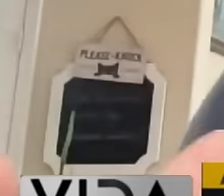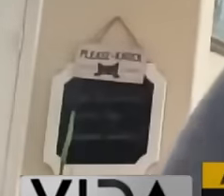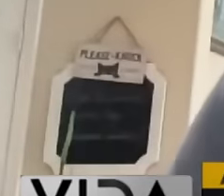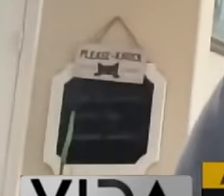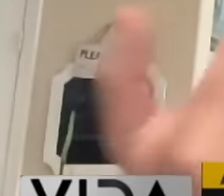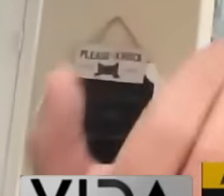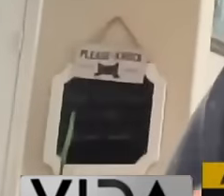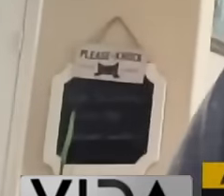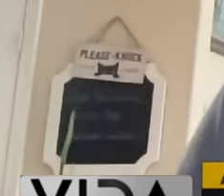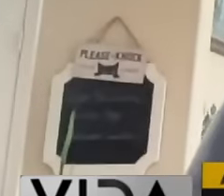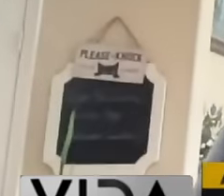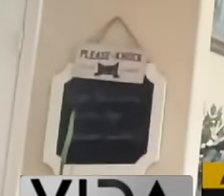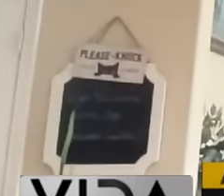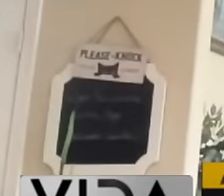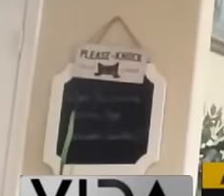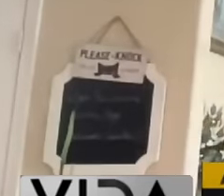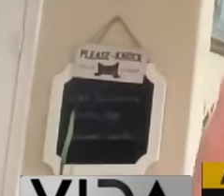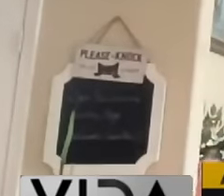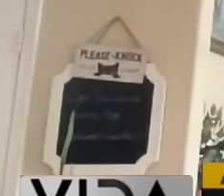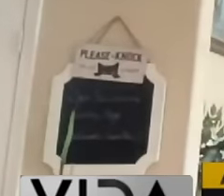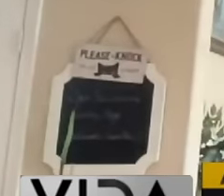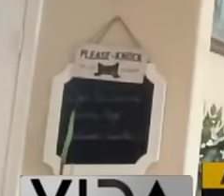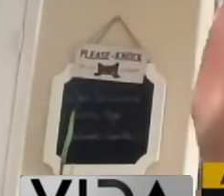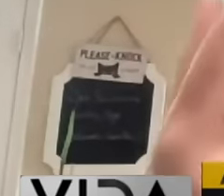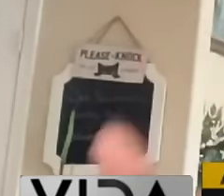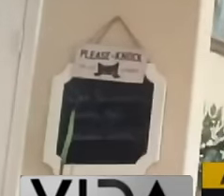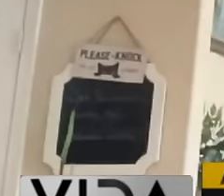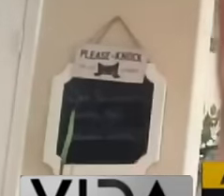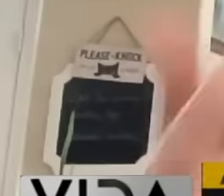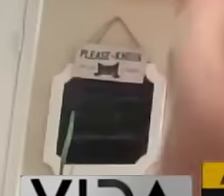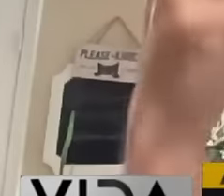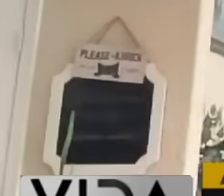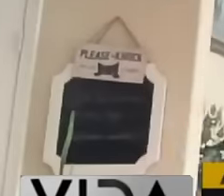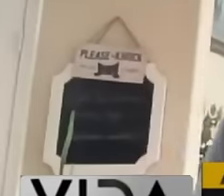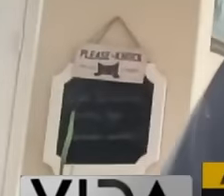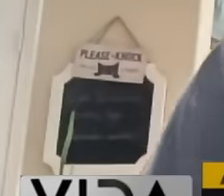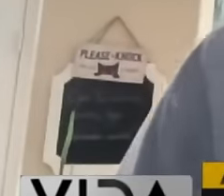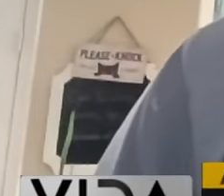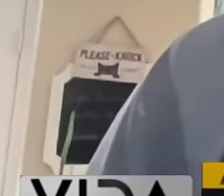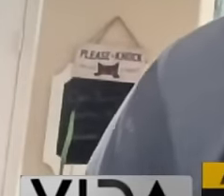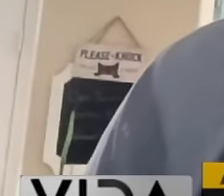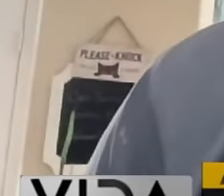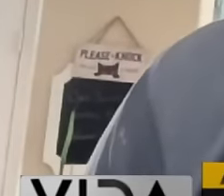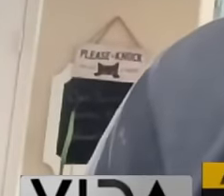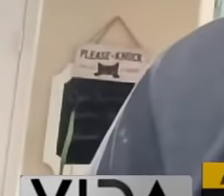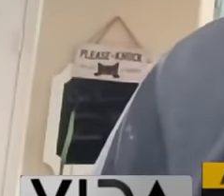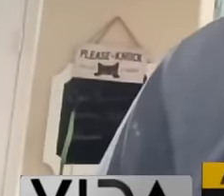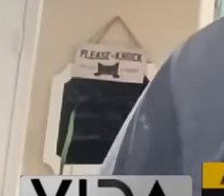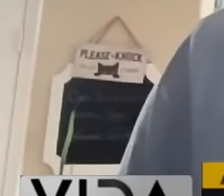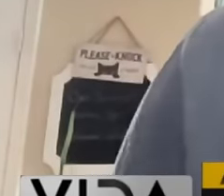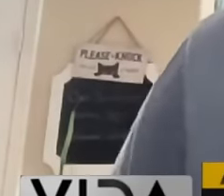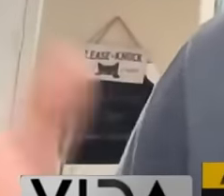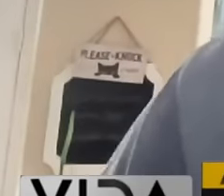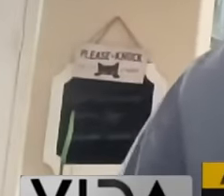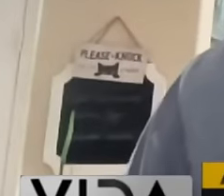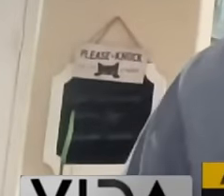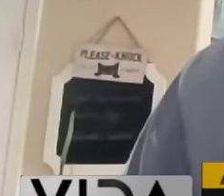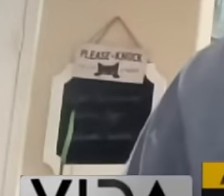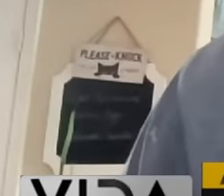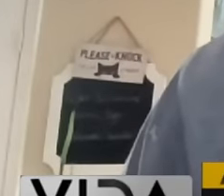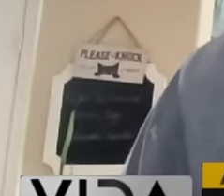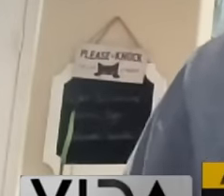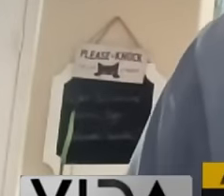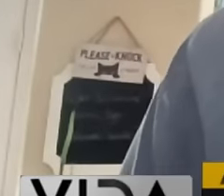acredito nele, falei que Lula é bandido, falei que eu não acredito nisso, não acredito nisso, nisso, nisso. O que aconteceria com ele? Seria preso,